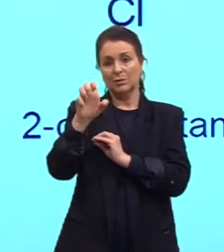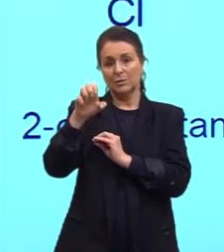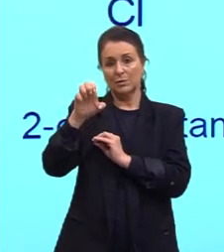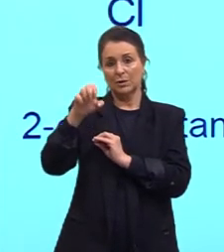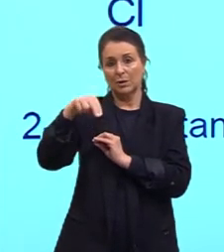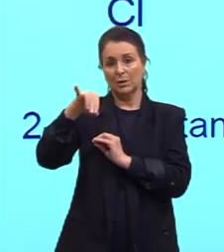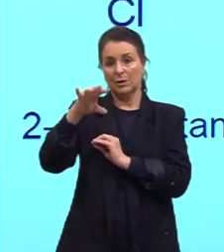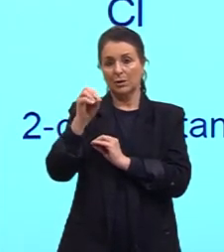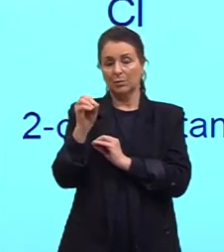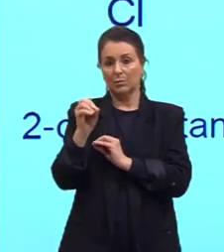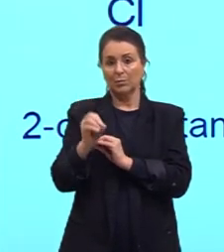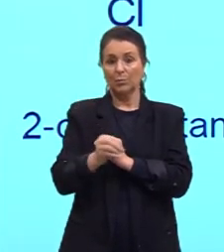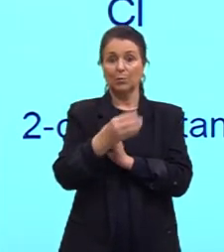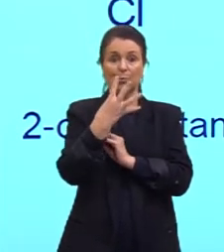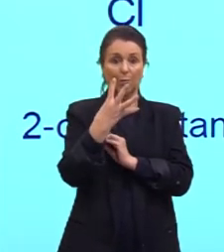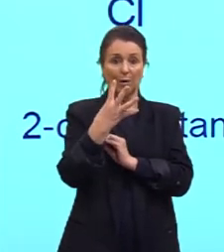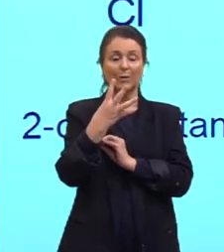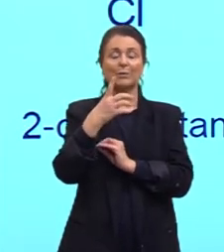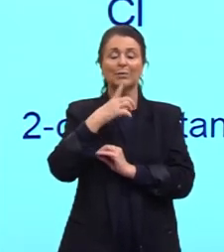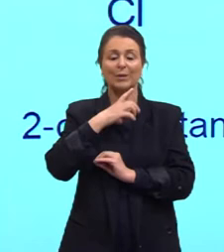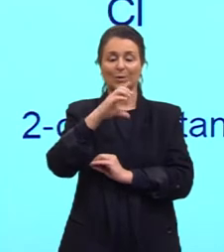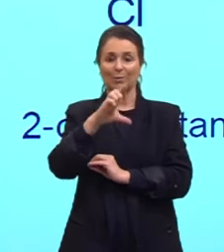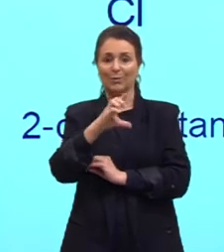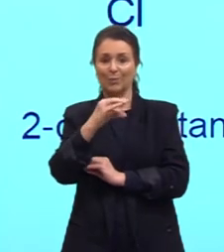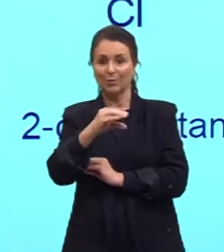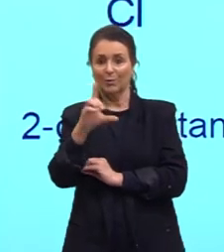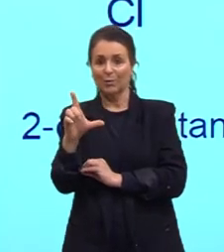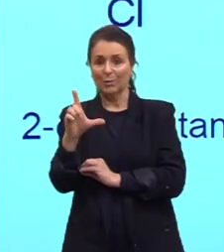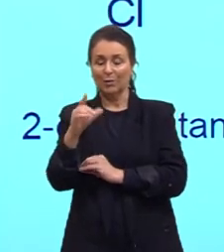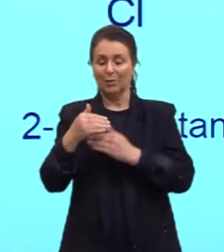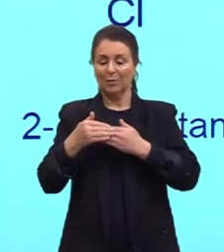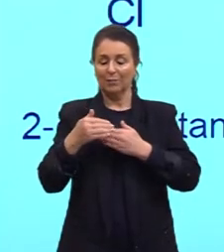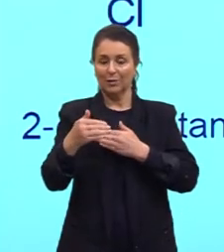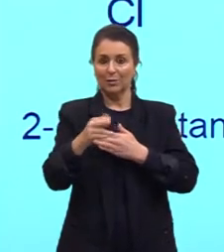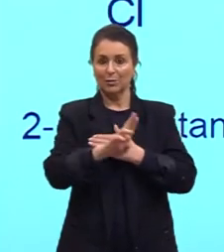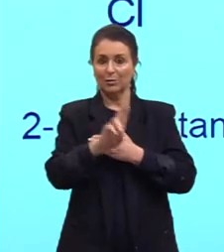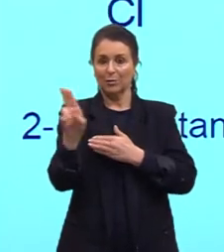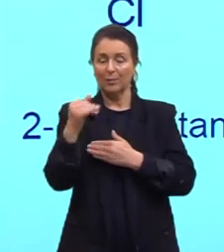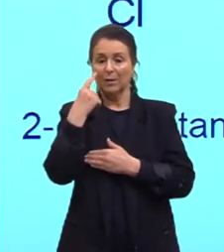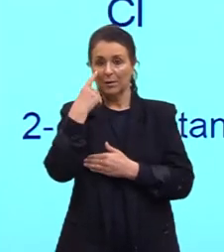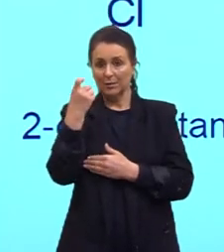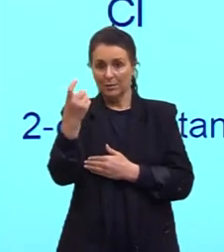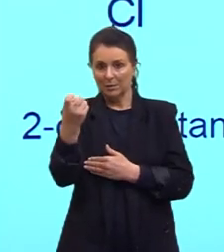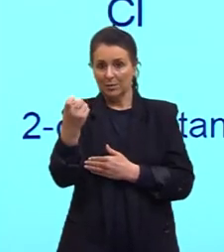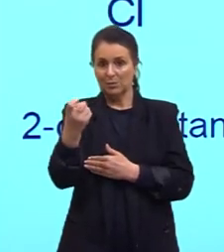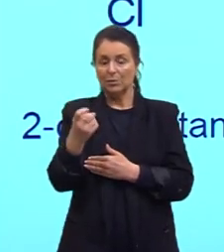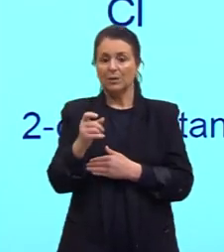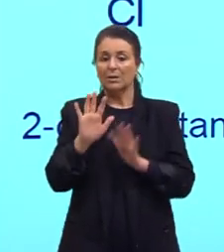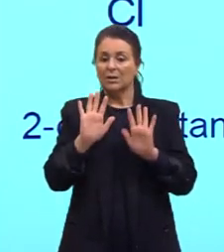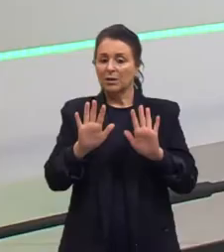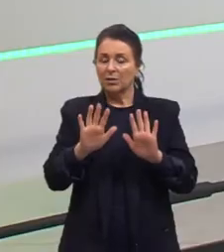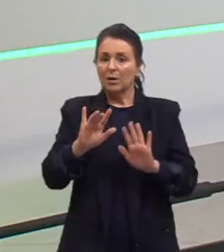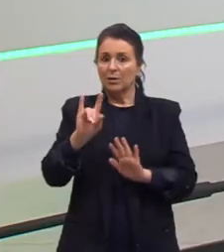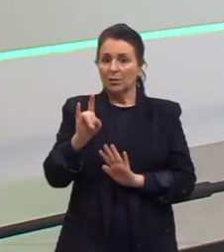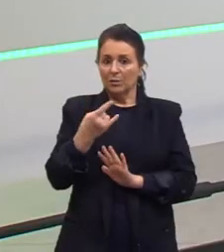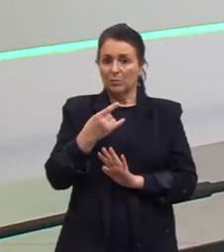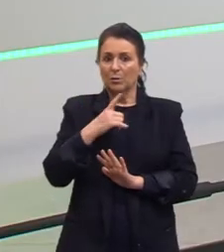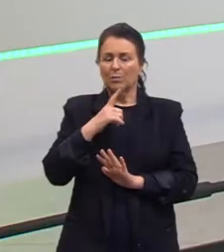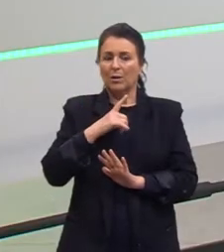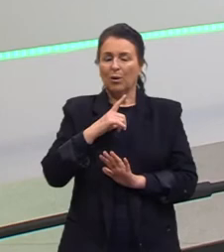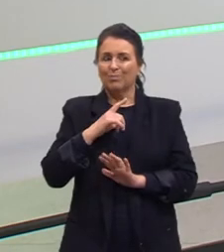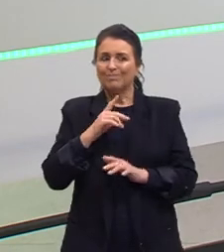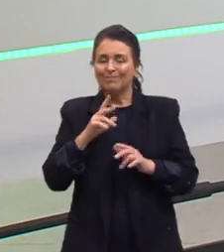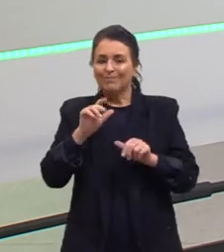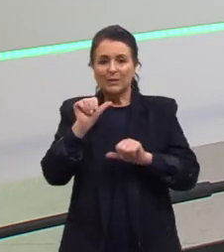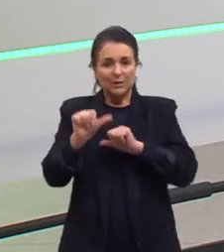Eu tenho um cloro vem à frente da nomenclatura Mas é interessante deixar por último aí para a gente não ter um equívoco